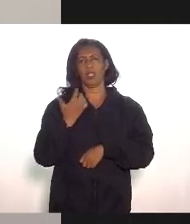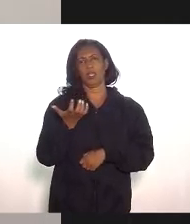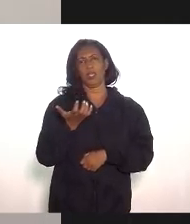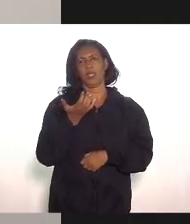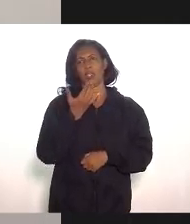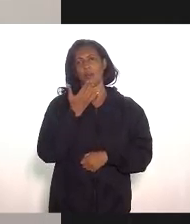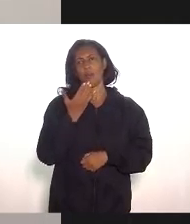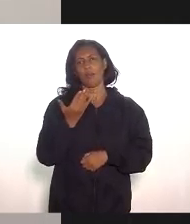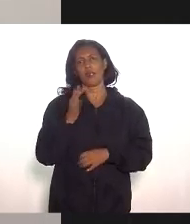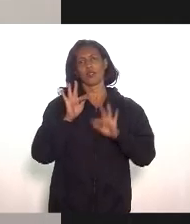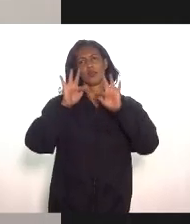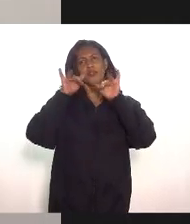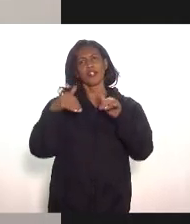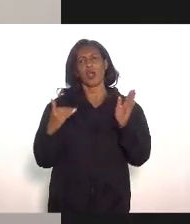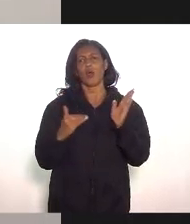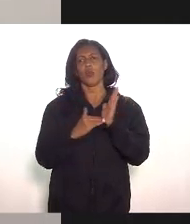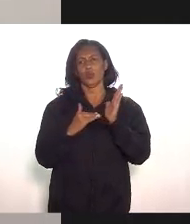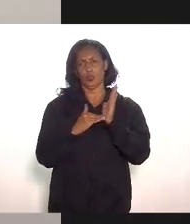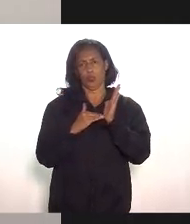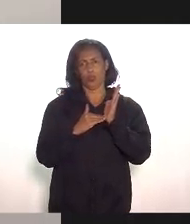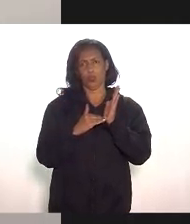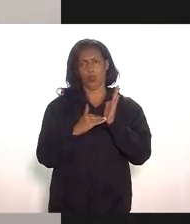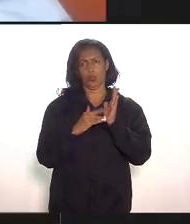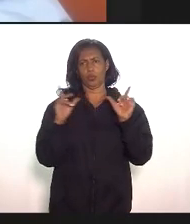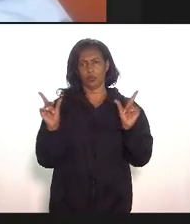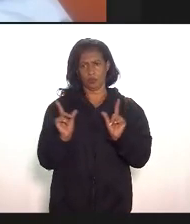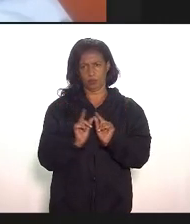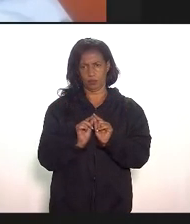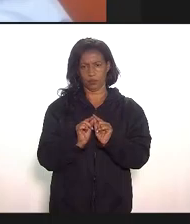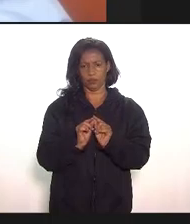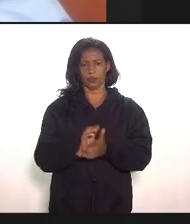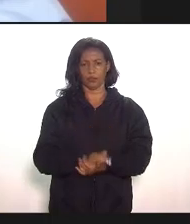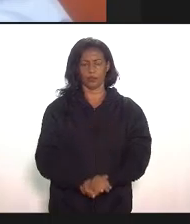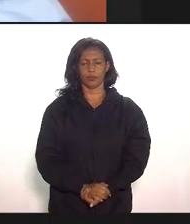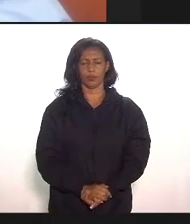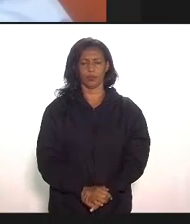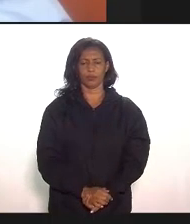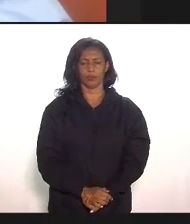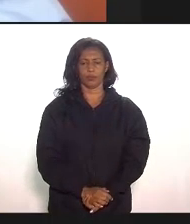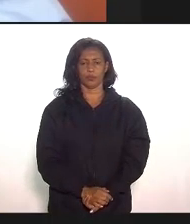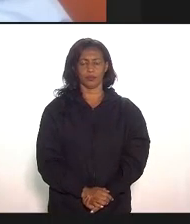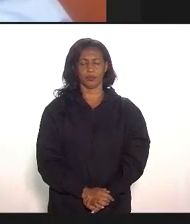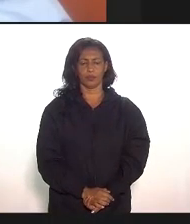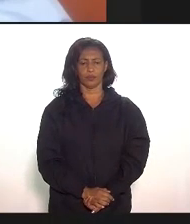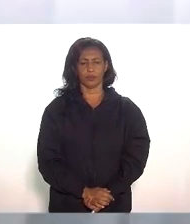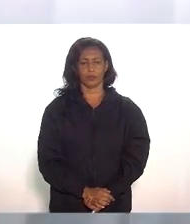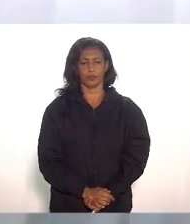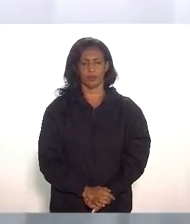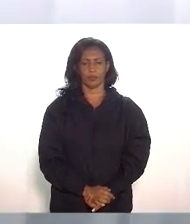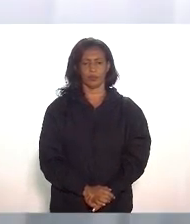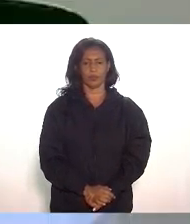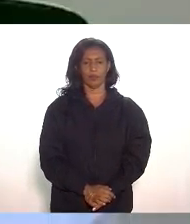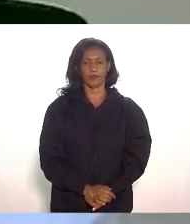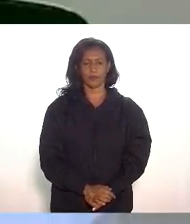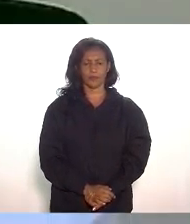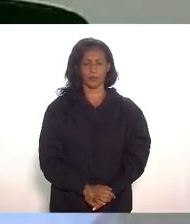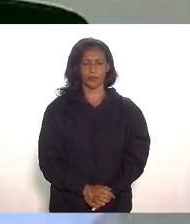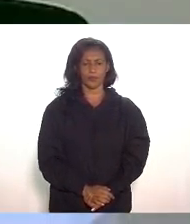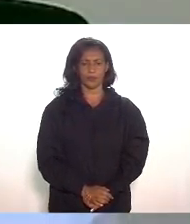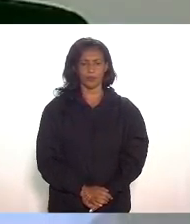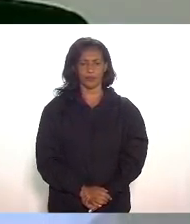o expediente final. Passou então, a minha vez, então. A deputada Célia Jordão vai se inscrever no expediente ordem, final.